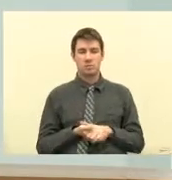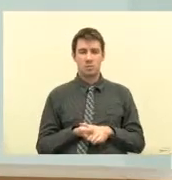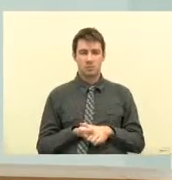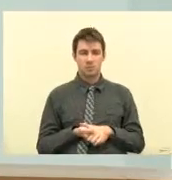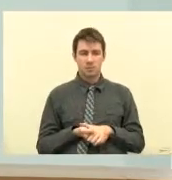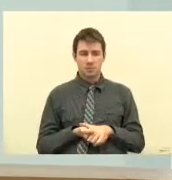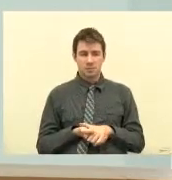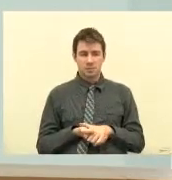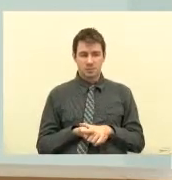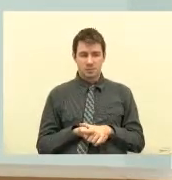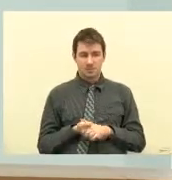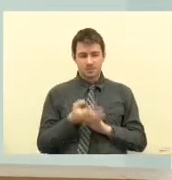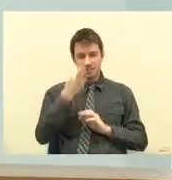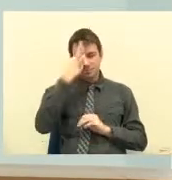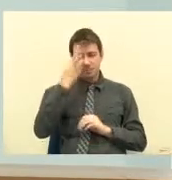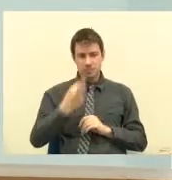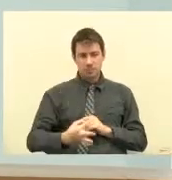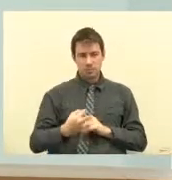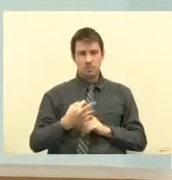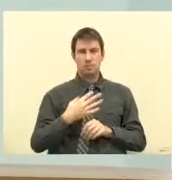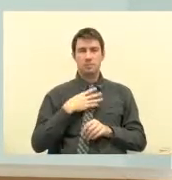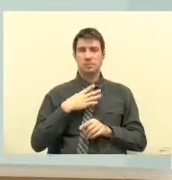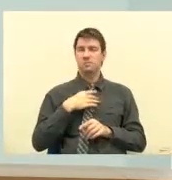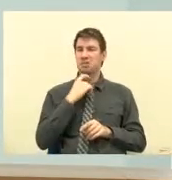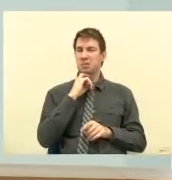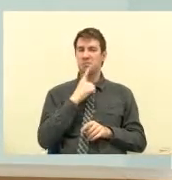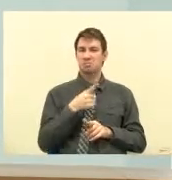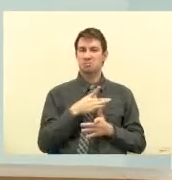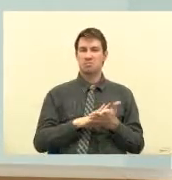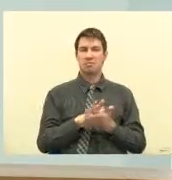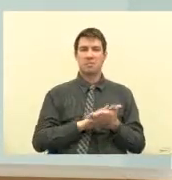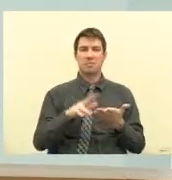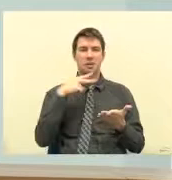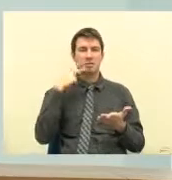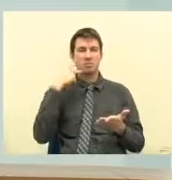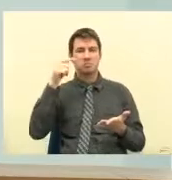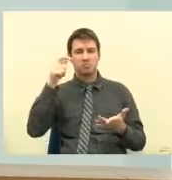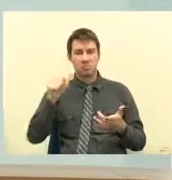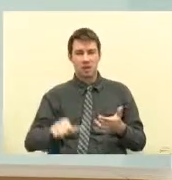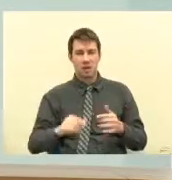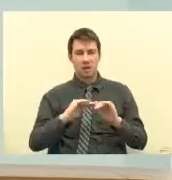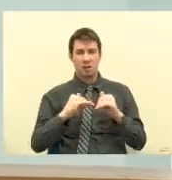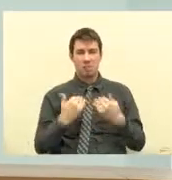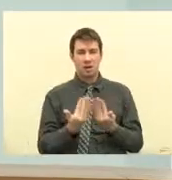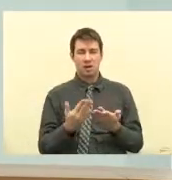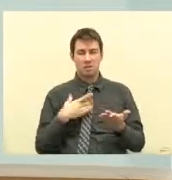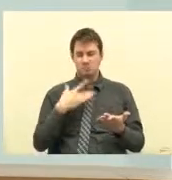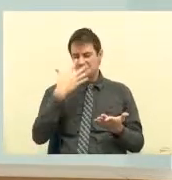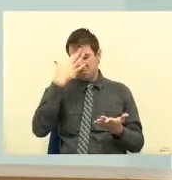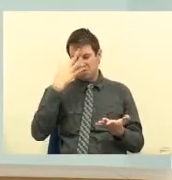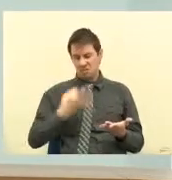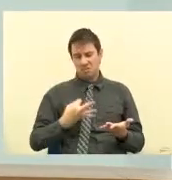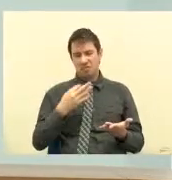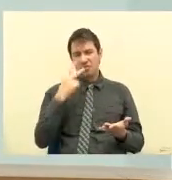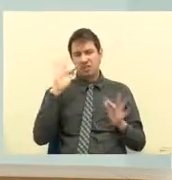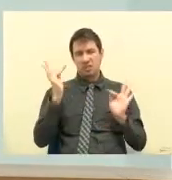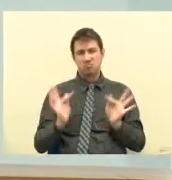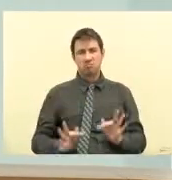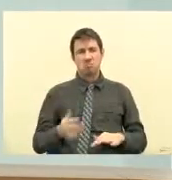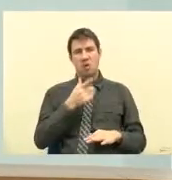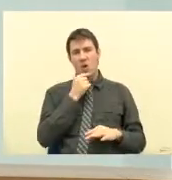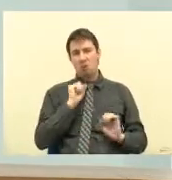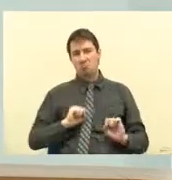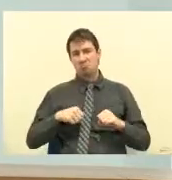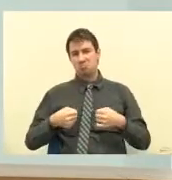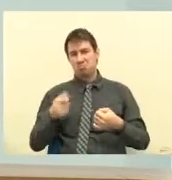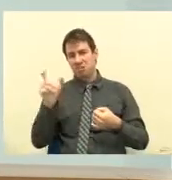tenho certeza que nenhum vereador dessa casa está contente com as atitudes do senhor Zaneta.